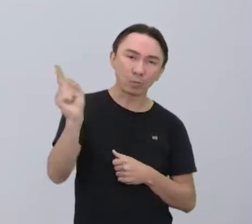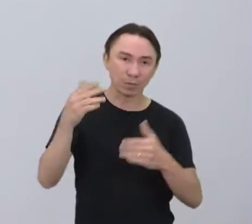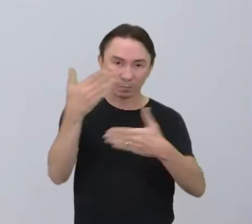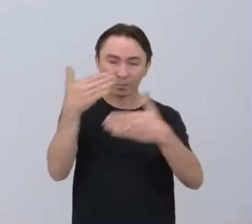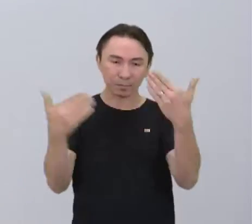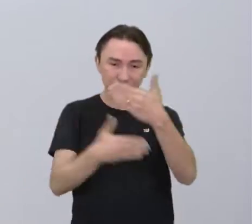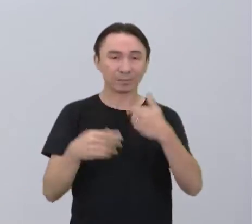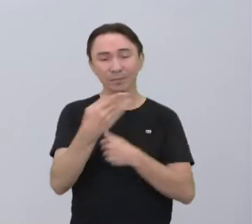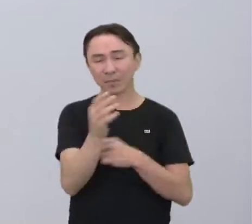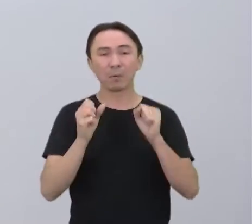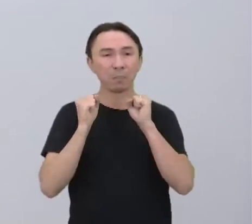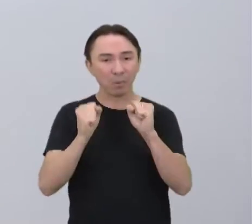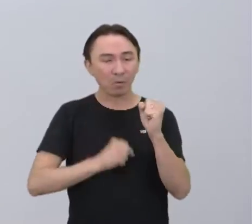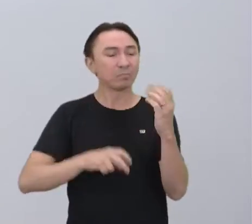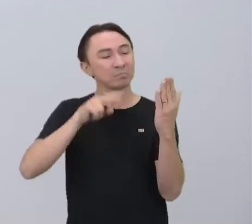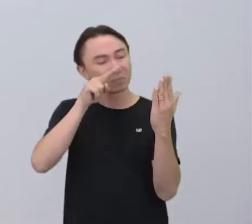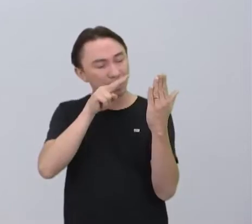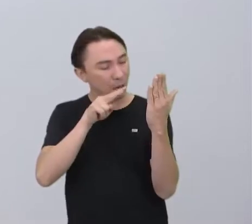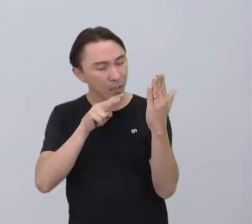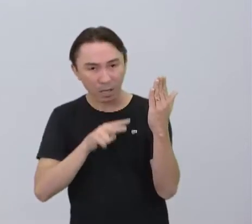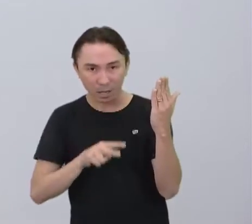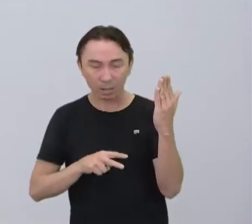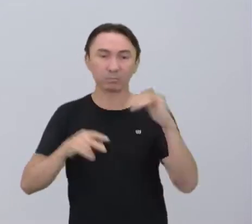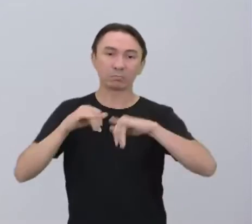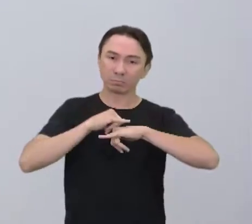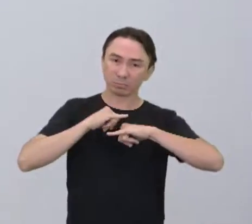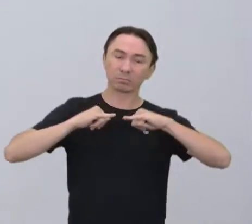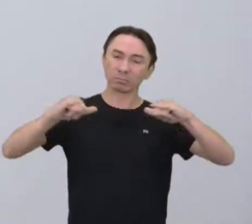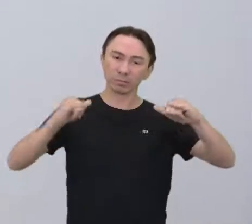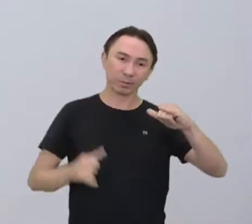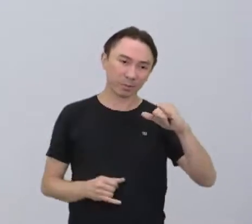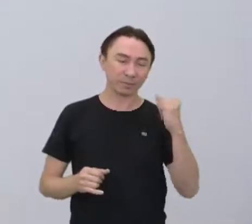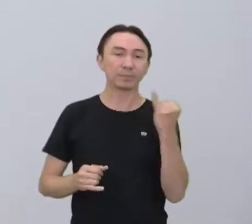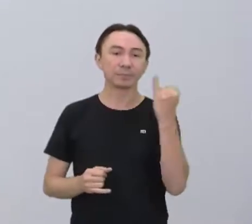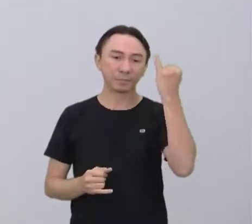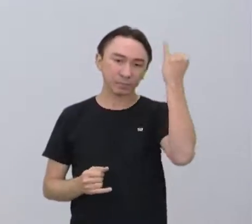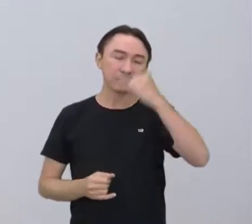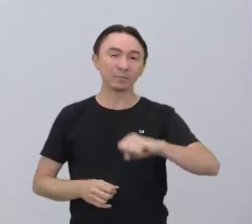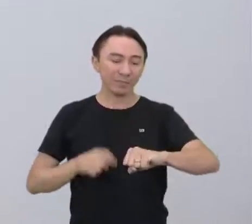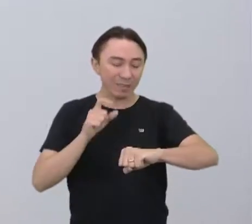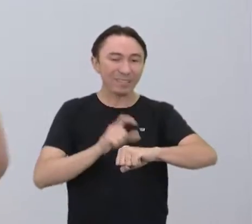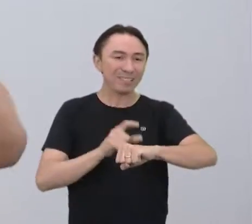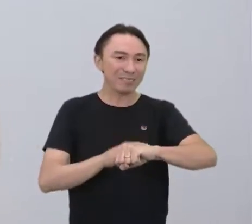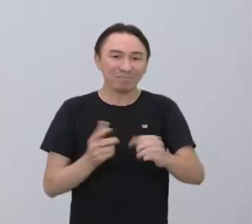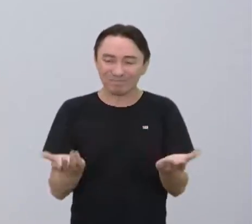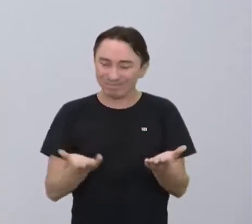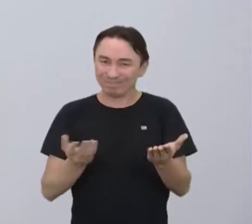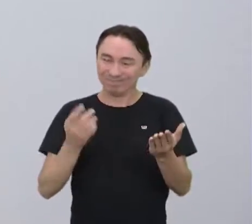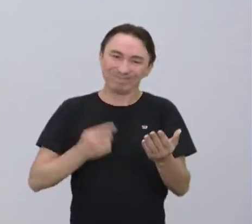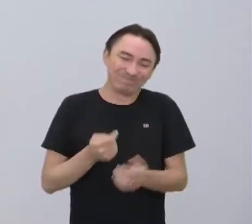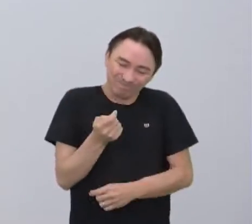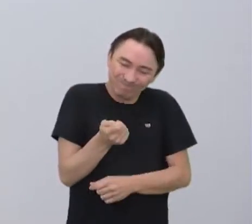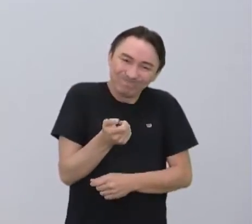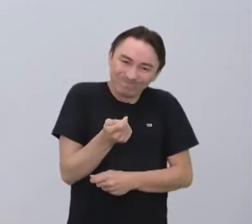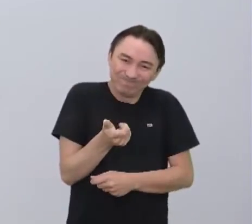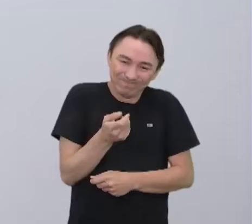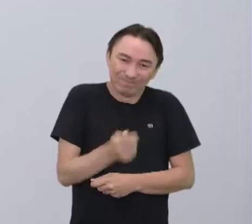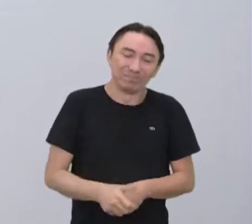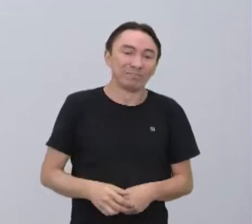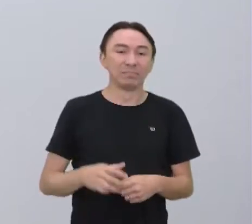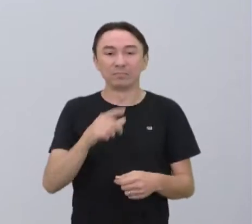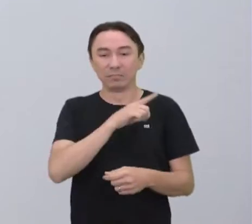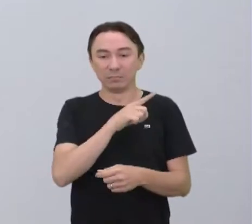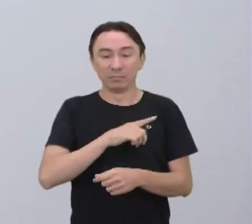quiser ler certinho, ver inteira a notícia, porque justamente por causa do tempo da aula e tudo mais, eu trouxe só um recorte